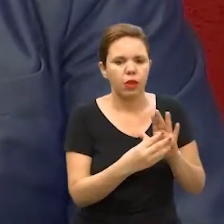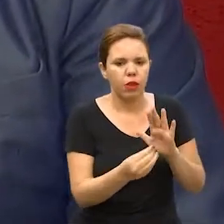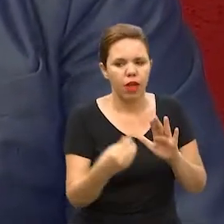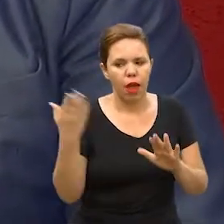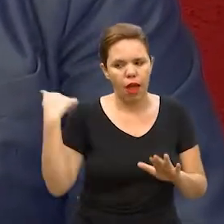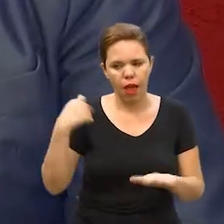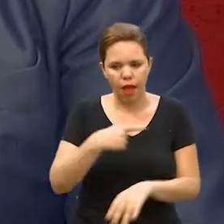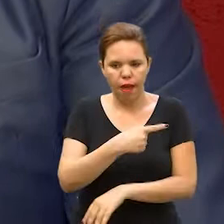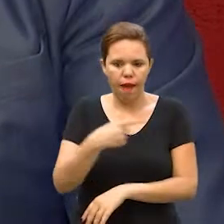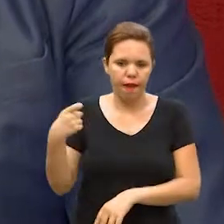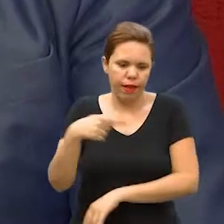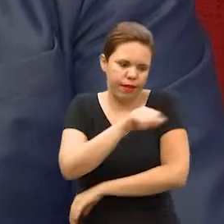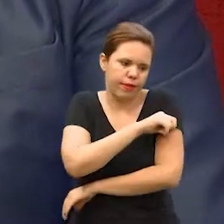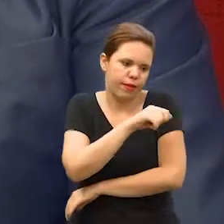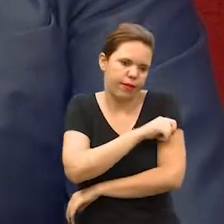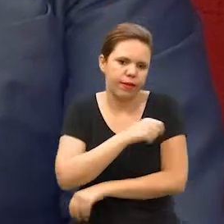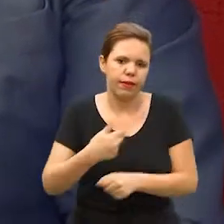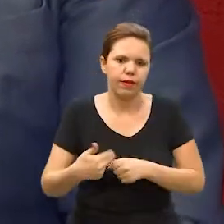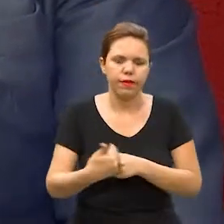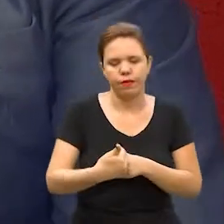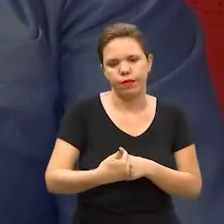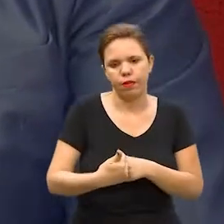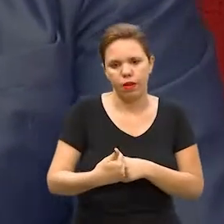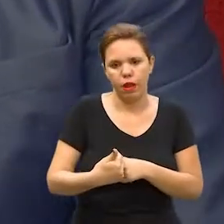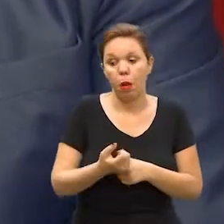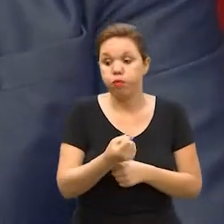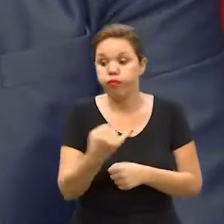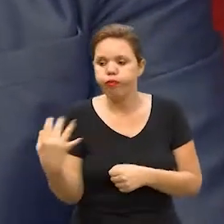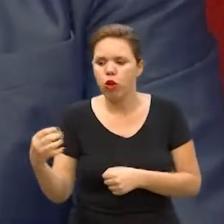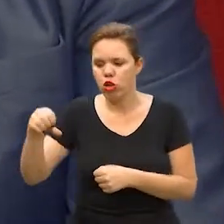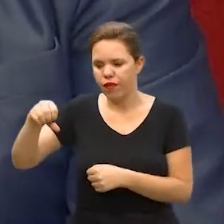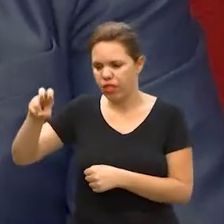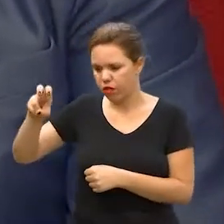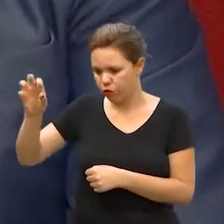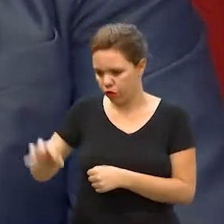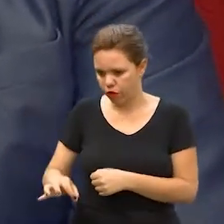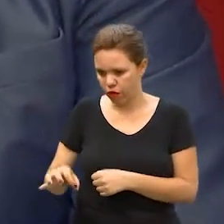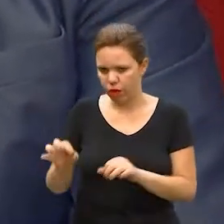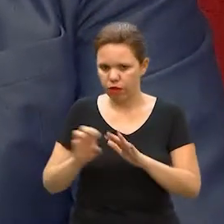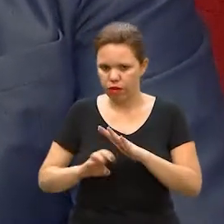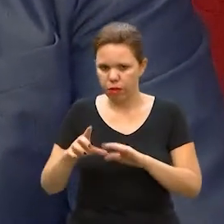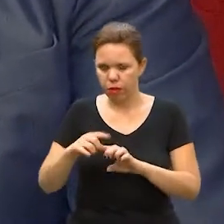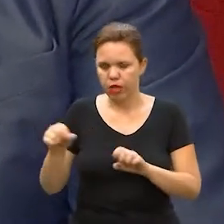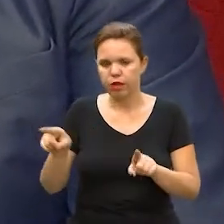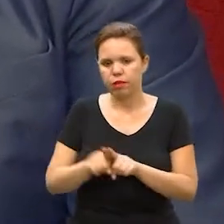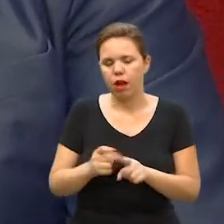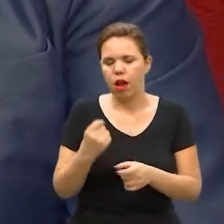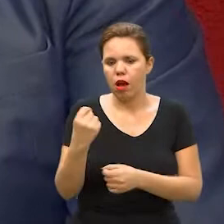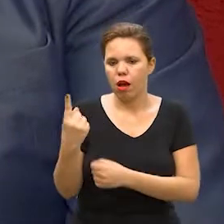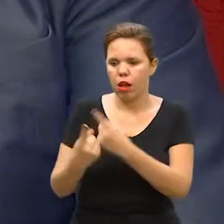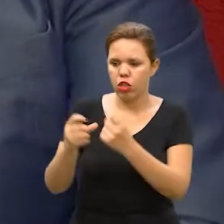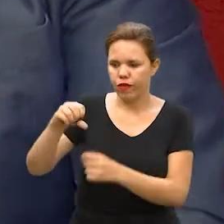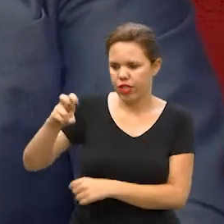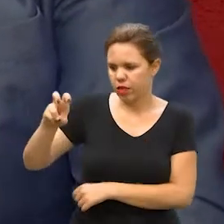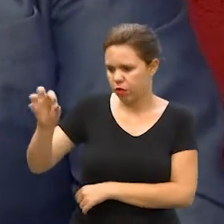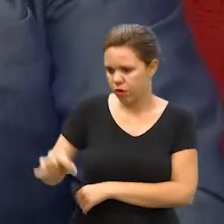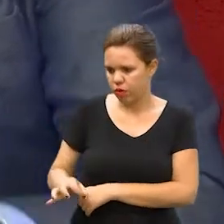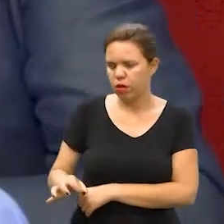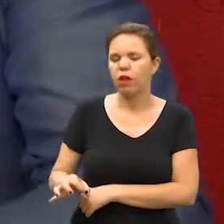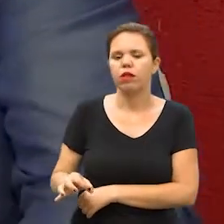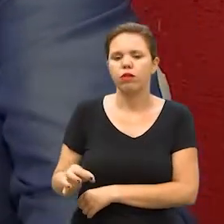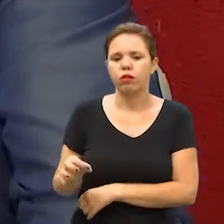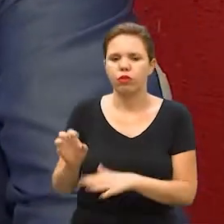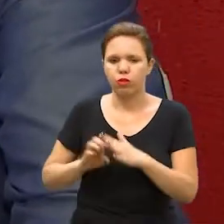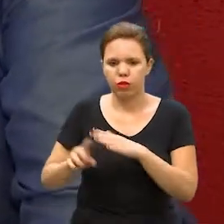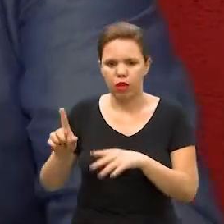ex-alunos da Unicamp, uma boa parte delas, 95%. Algumas desses 95%, foram empresas que,